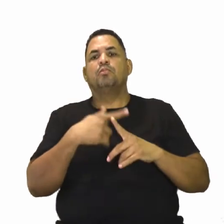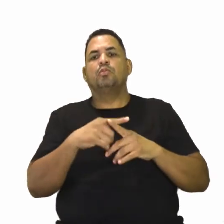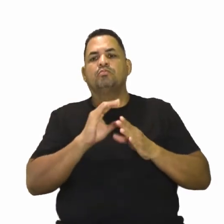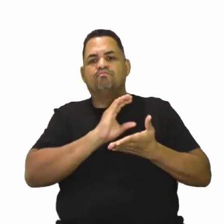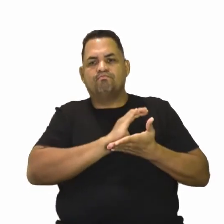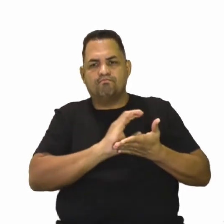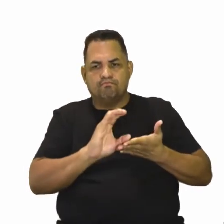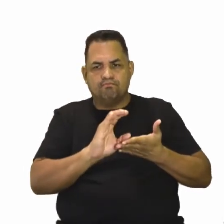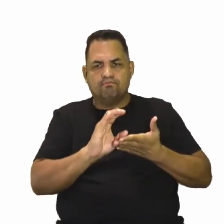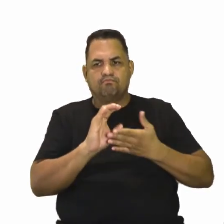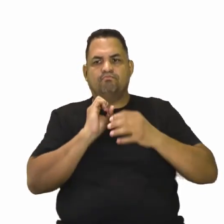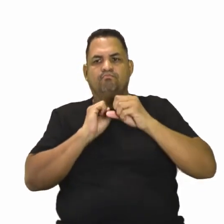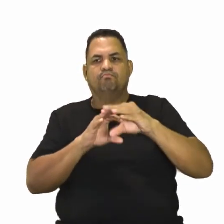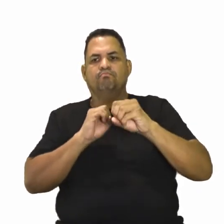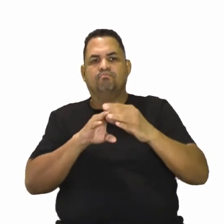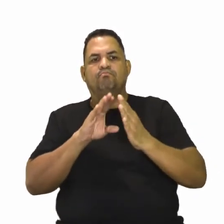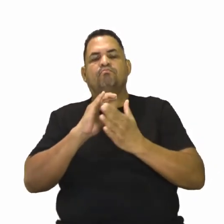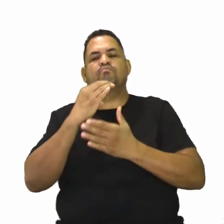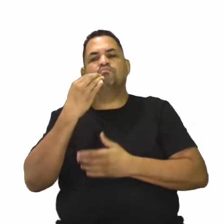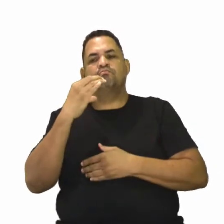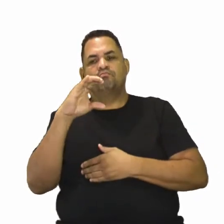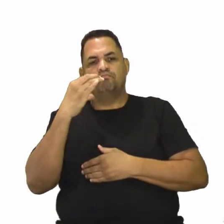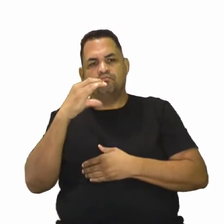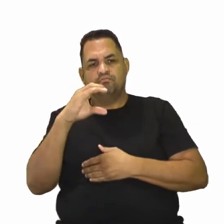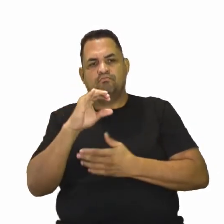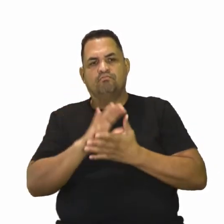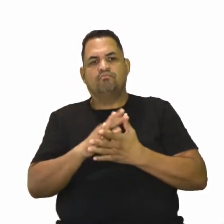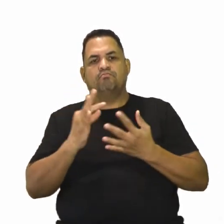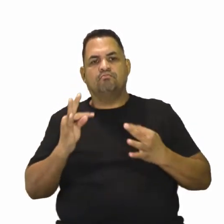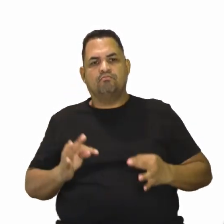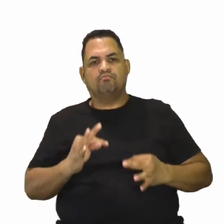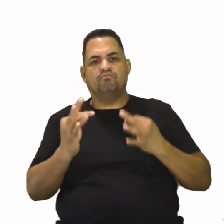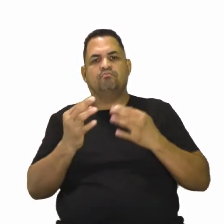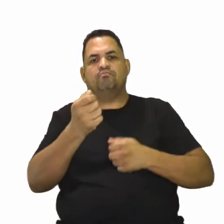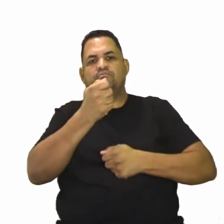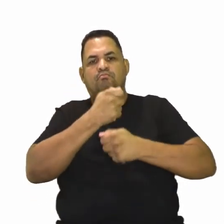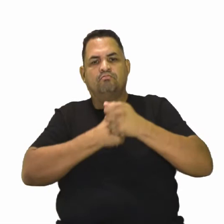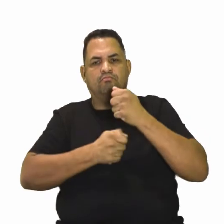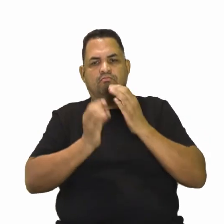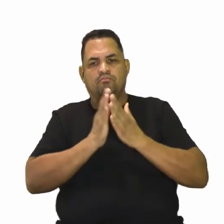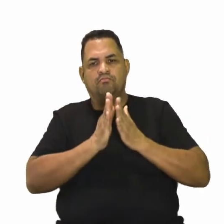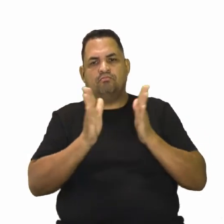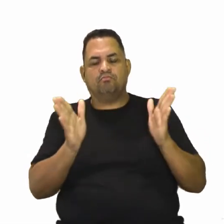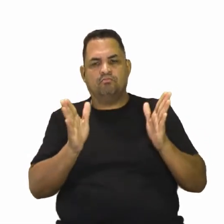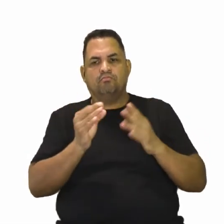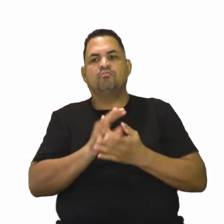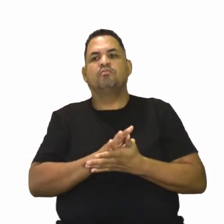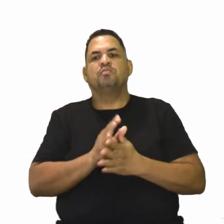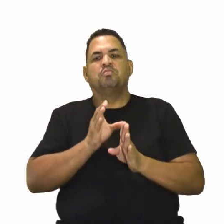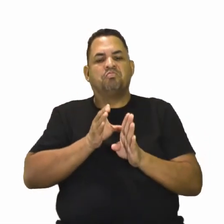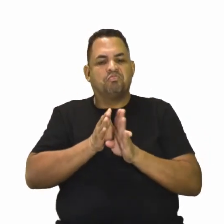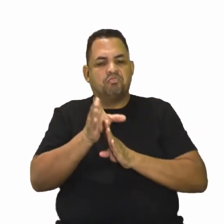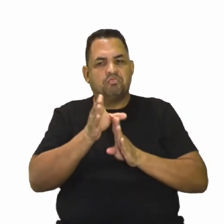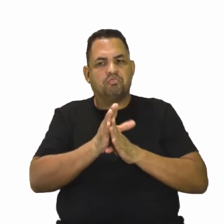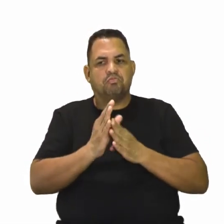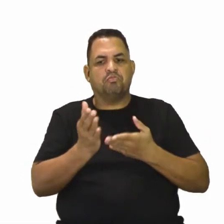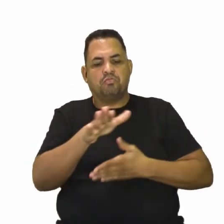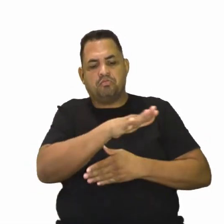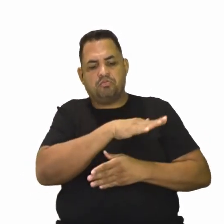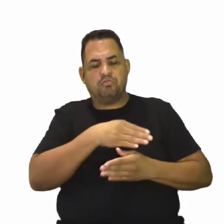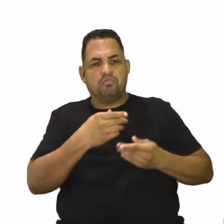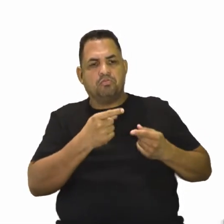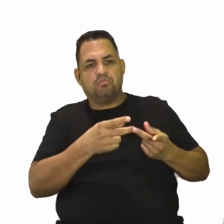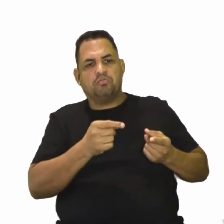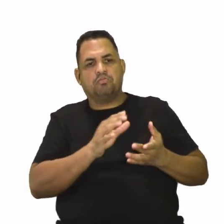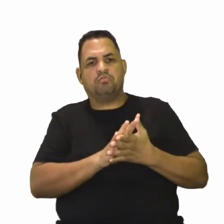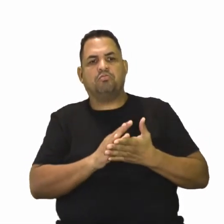investiram em educação, eles investiram em ciência, em tecnologia, em economia aberta, orientada pelo